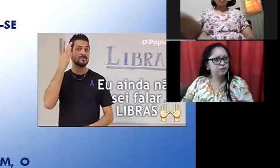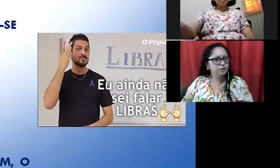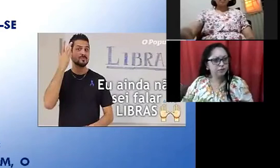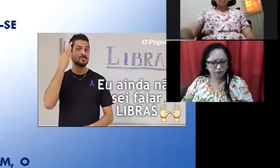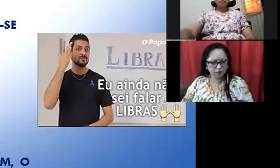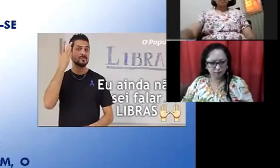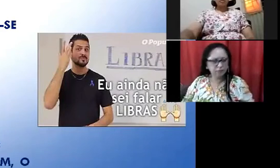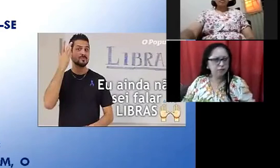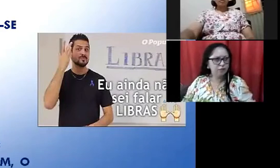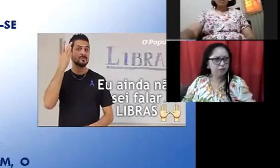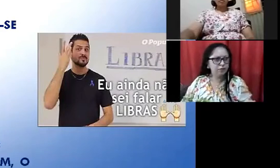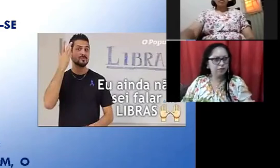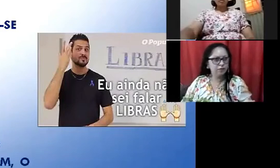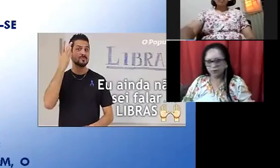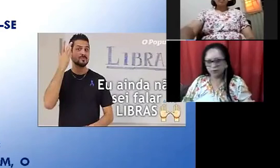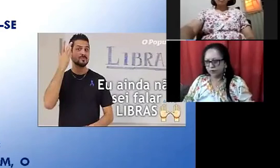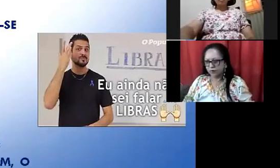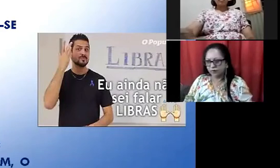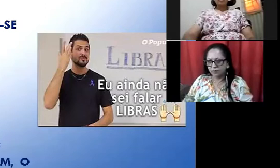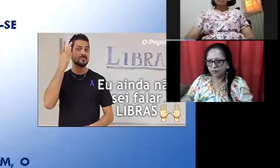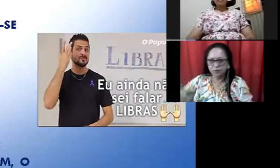Então, como eu diria,